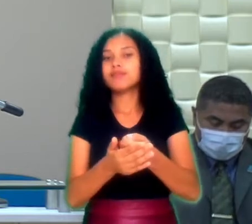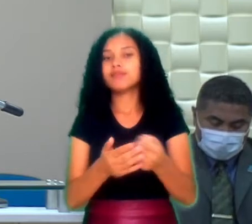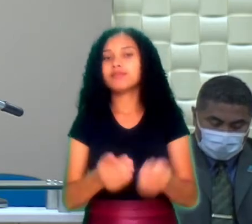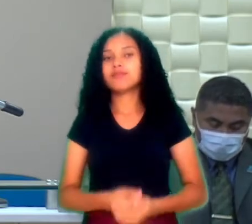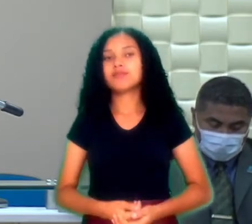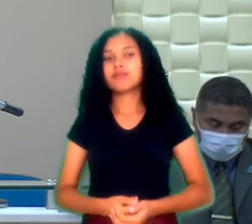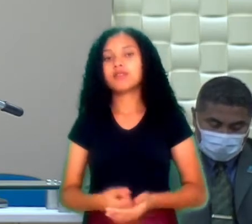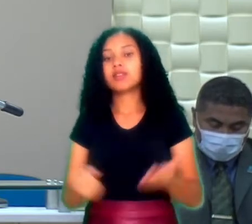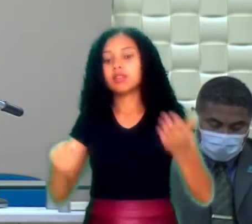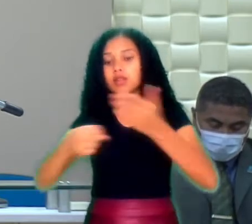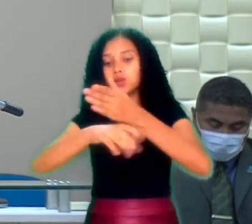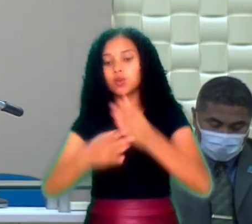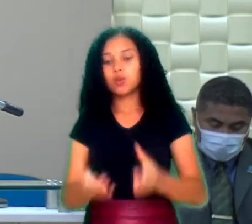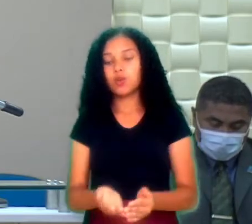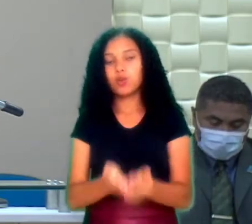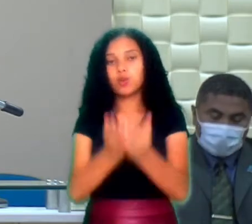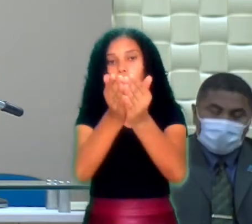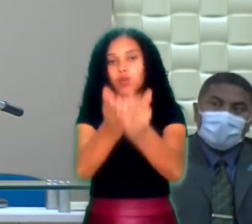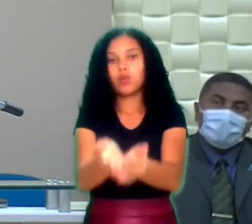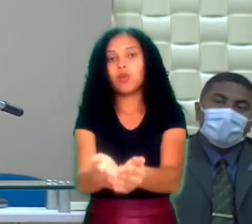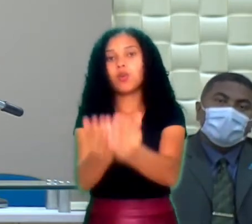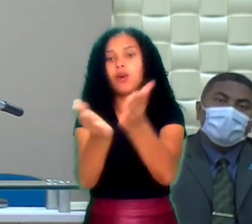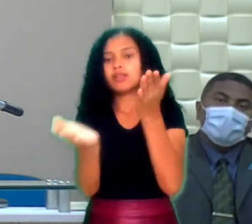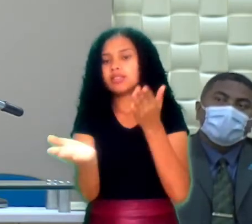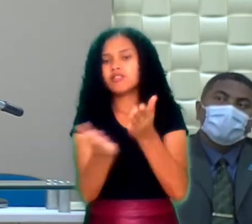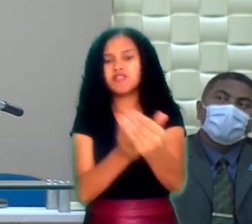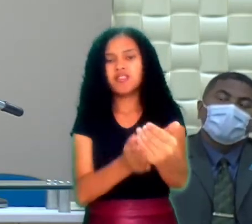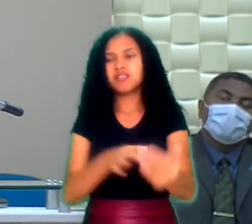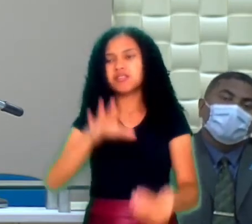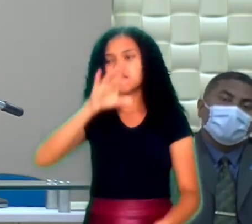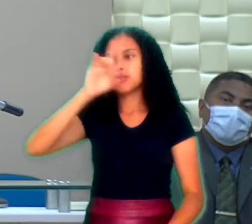Entrou naquele barco para fugir do Senhor.